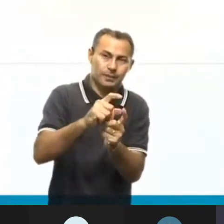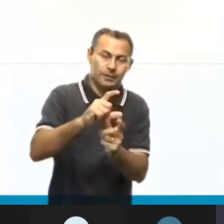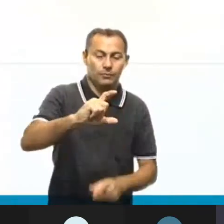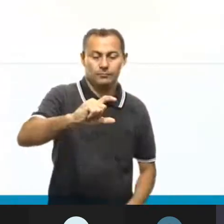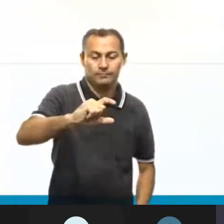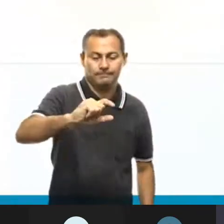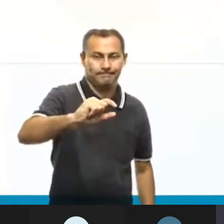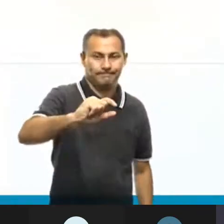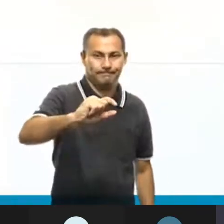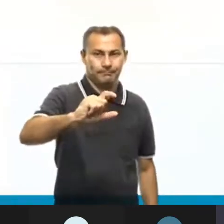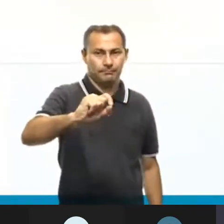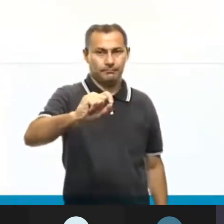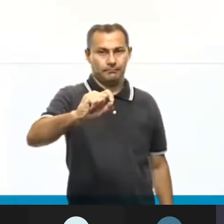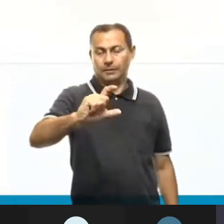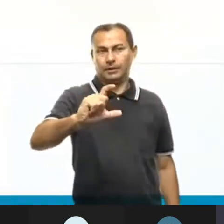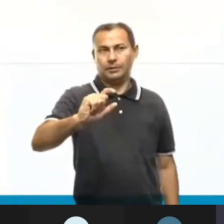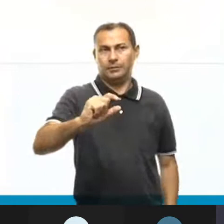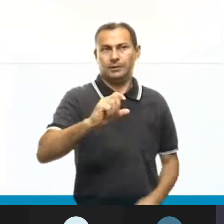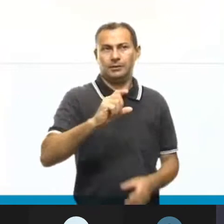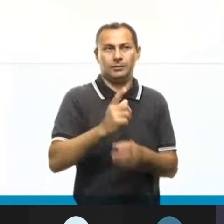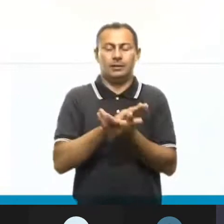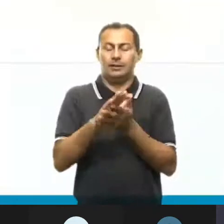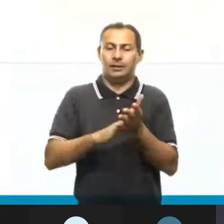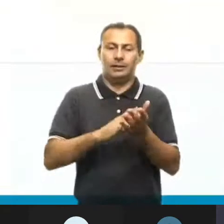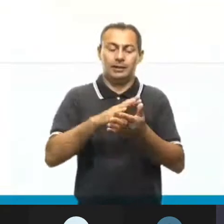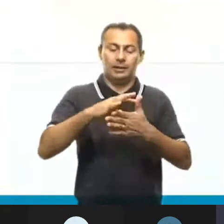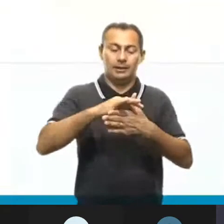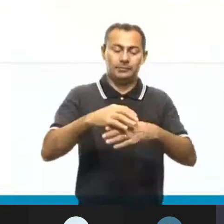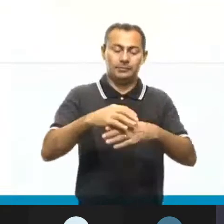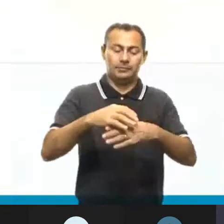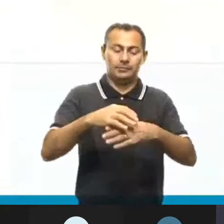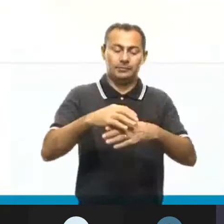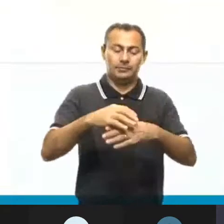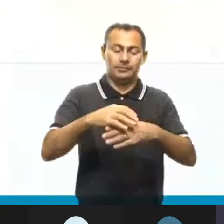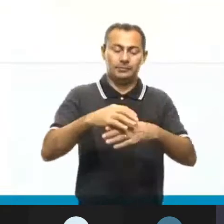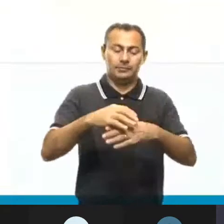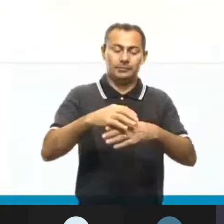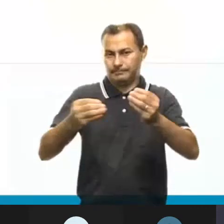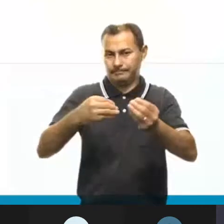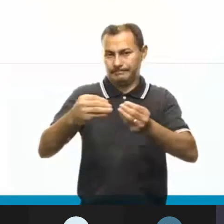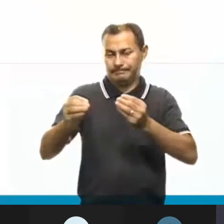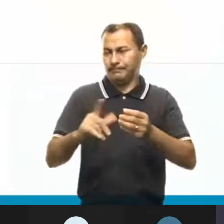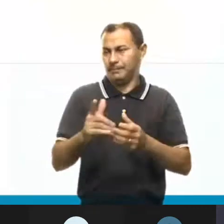músculo liso em volta, não vai ter essa continuidade, não tem cartilagem também, e